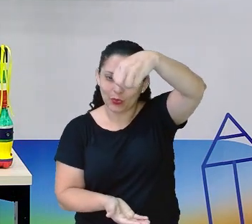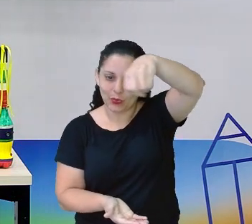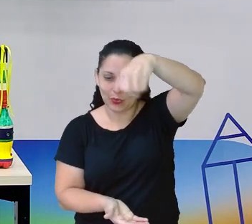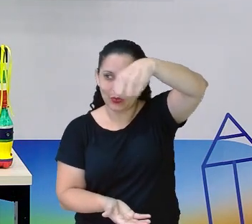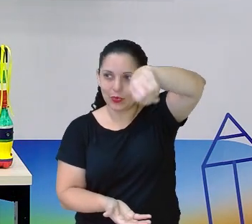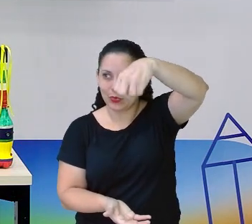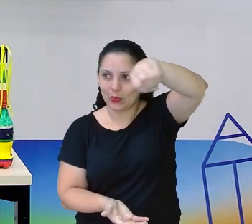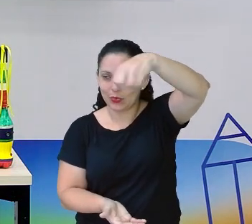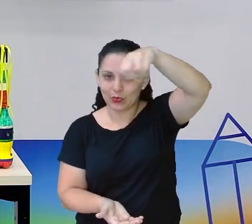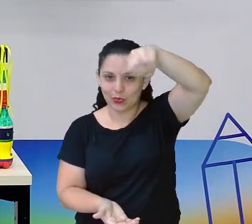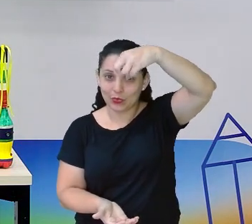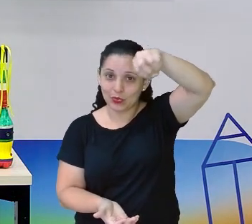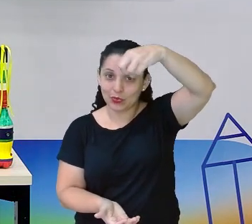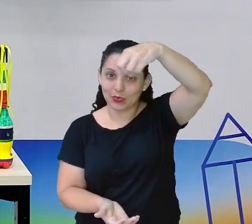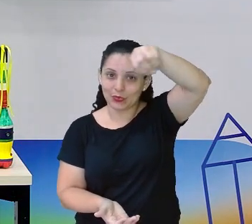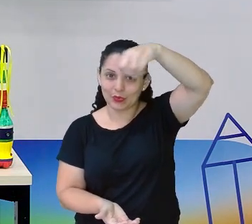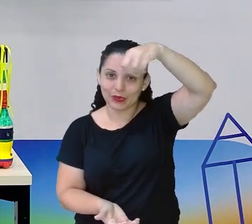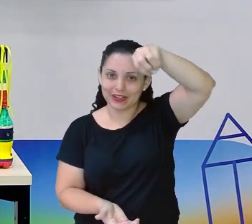tudinho aqui, ó.